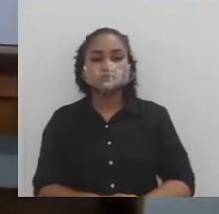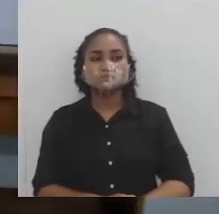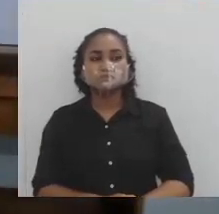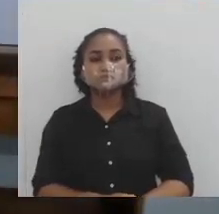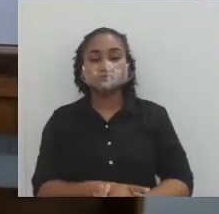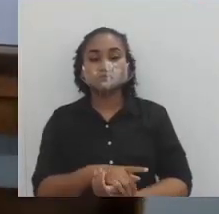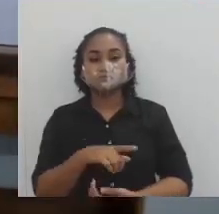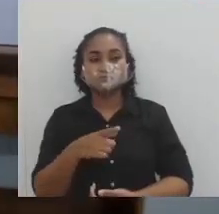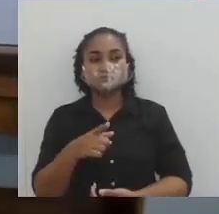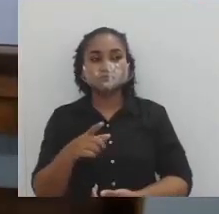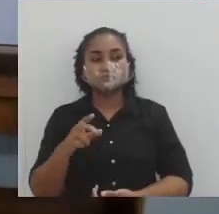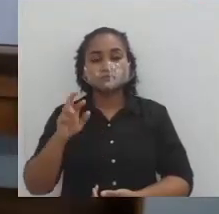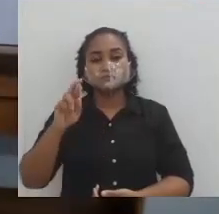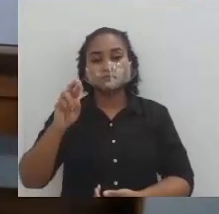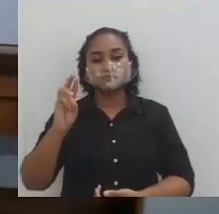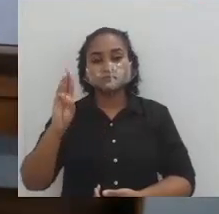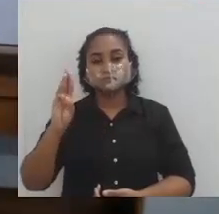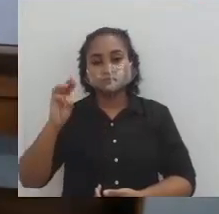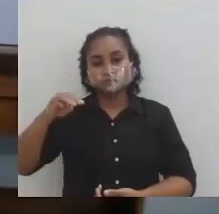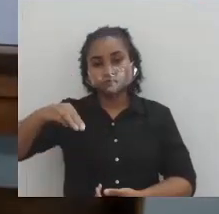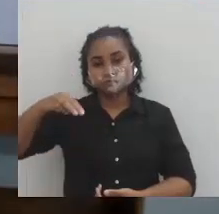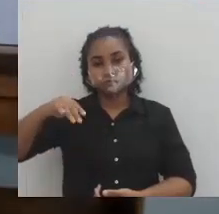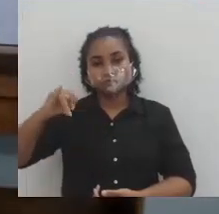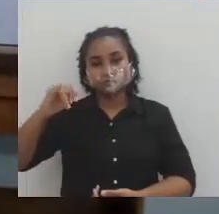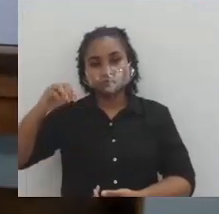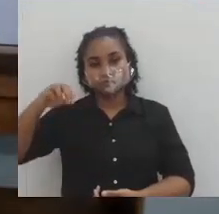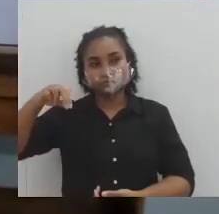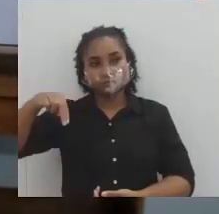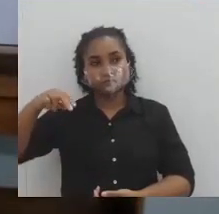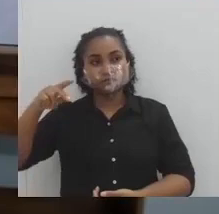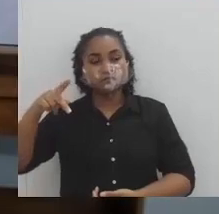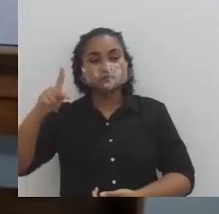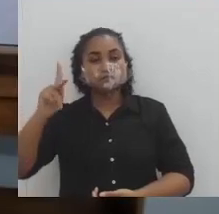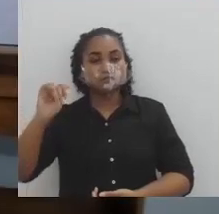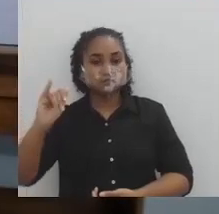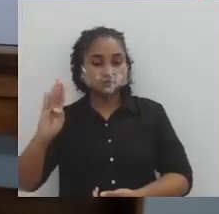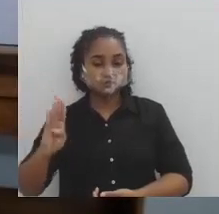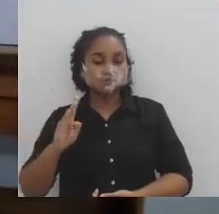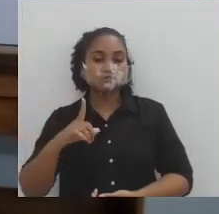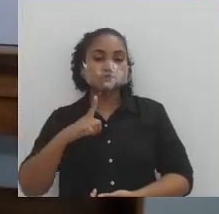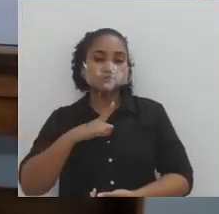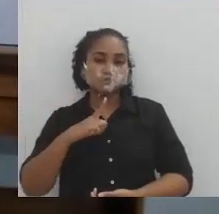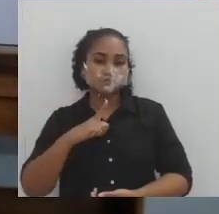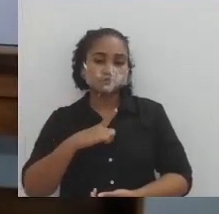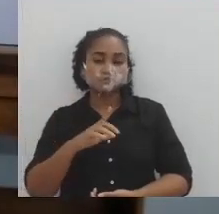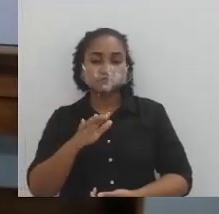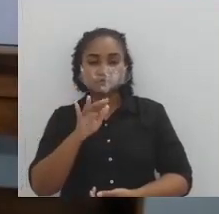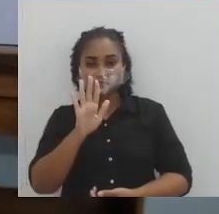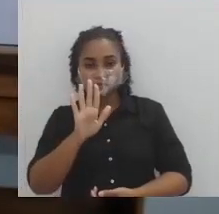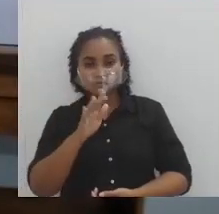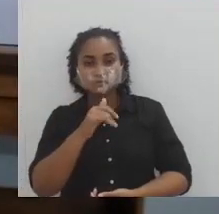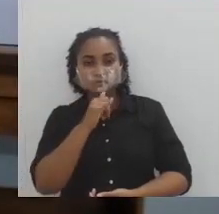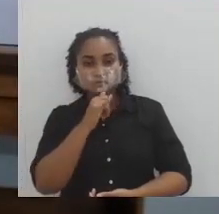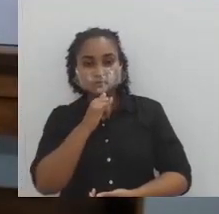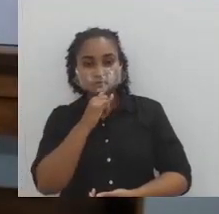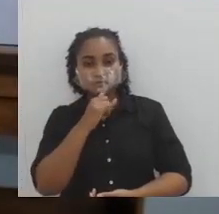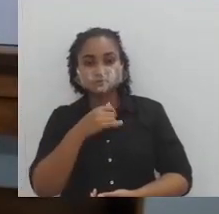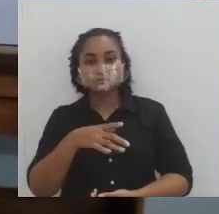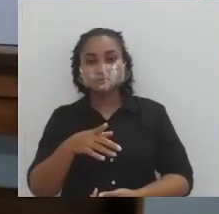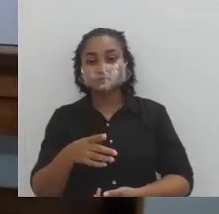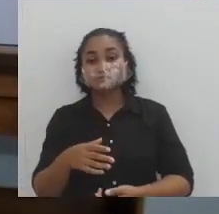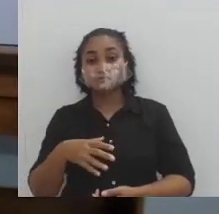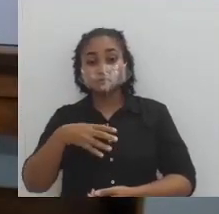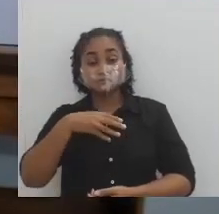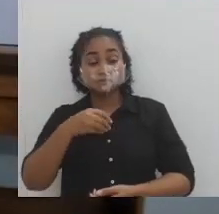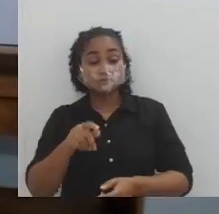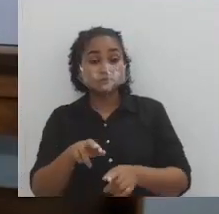Esse daqui é o Rummikub, é um jogo que eu conheci não faz tanto tempo, mas é um jogo muito interessante. Por exemplo, minha sobrinha tem 9 anos, ela